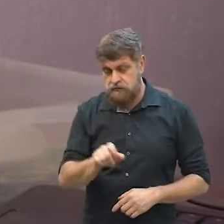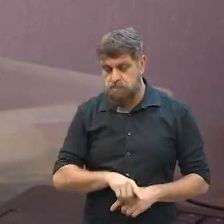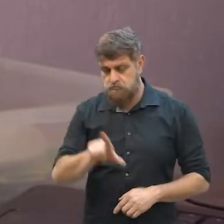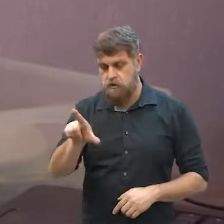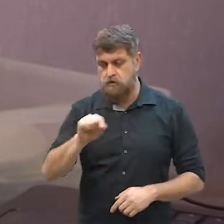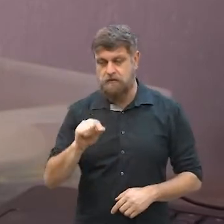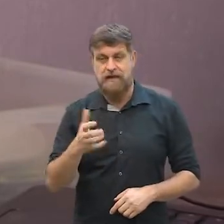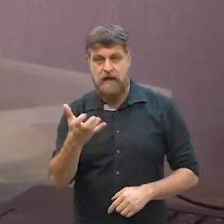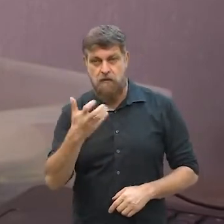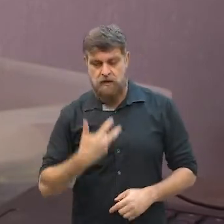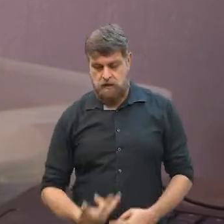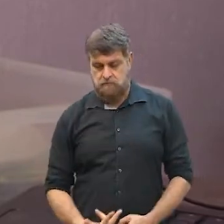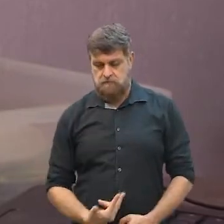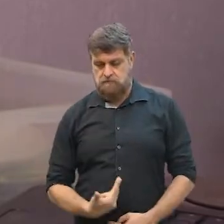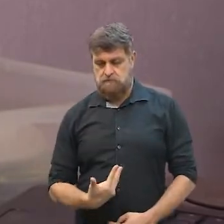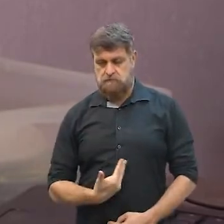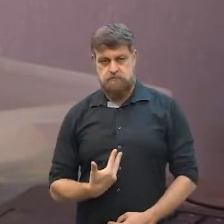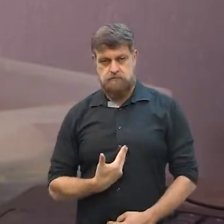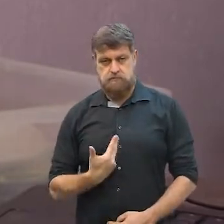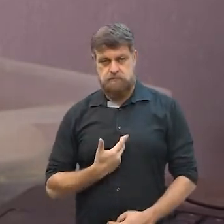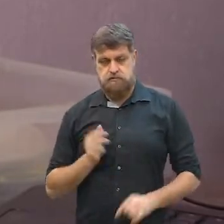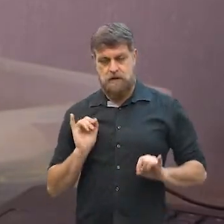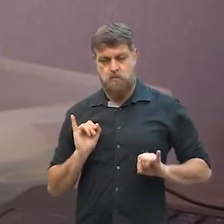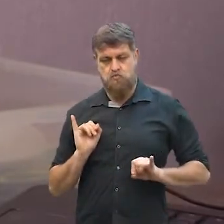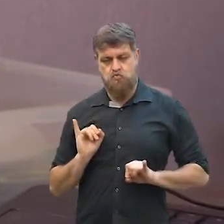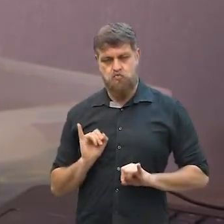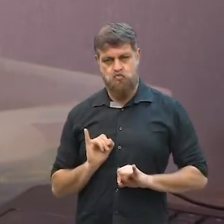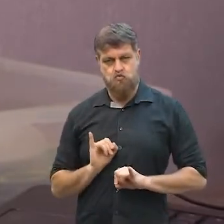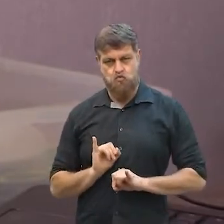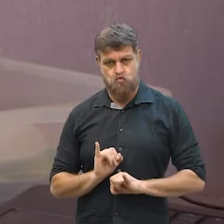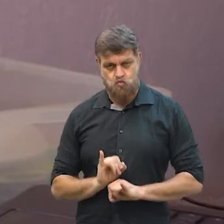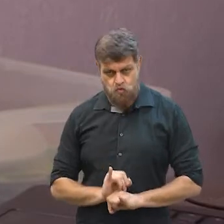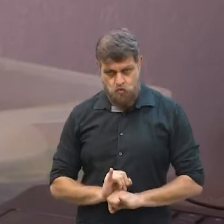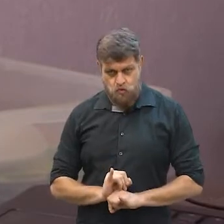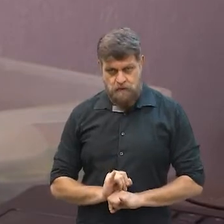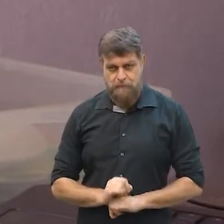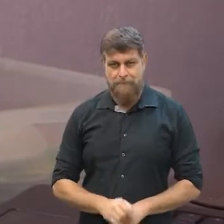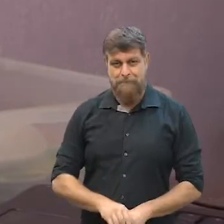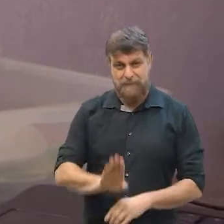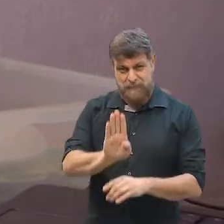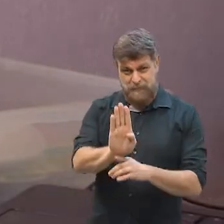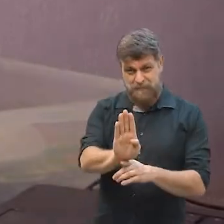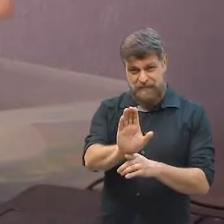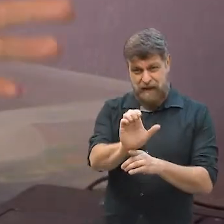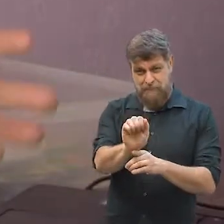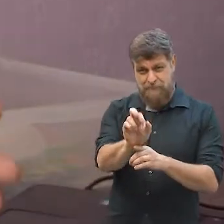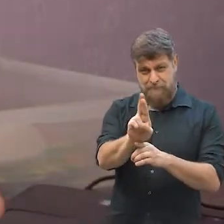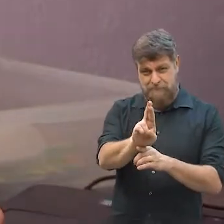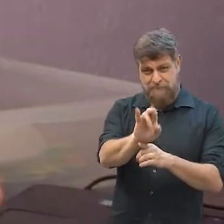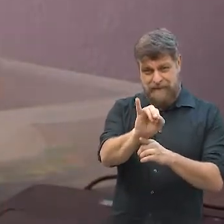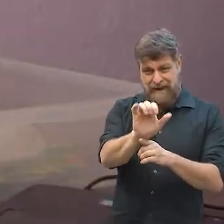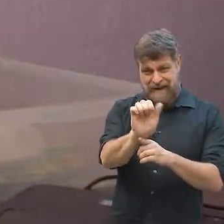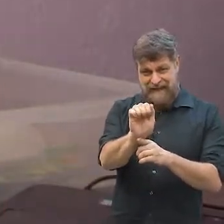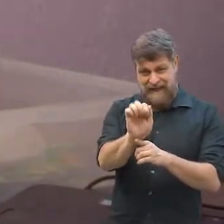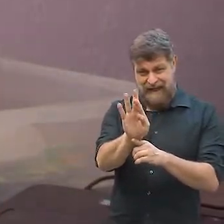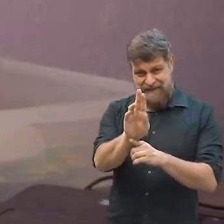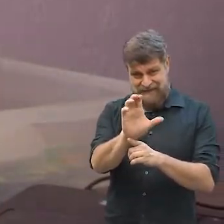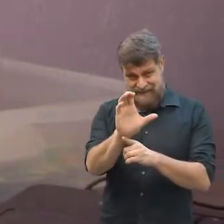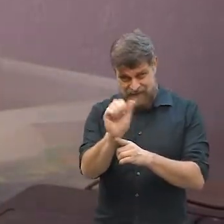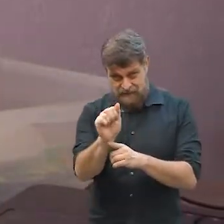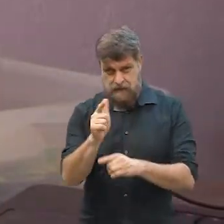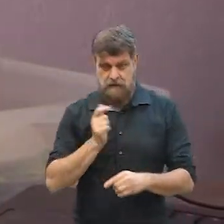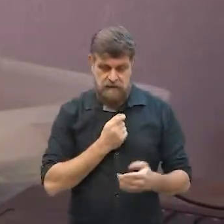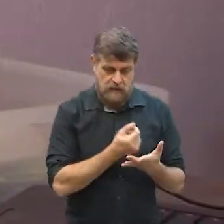pelo tratamento cirúrgico, que é um tratamento para obesidade, né? A gente tem o tratamento clínico e o